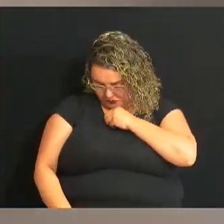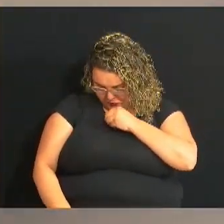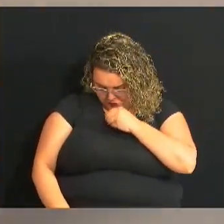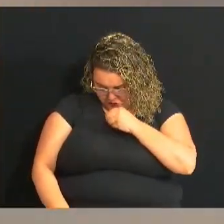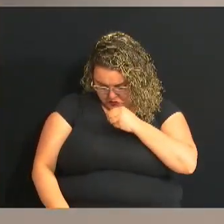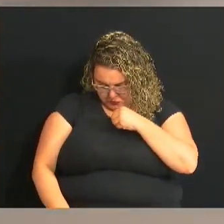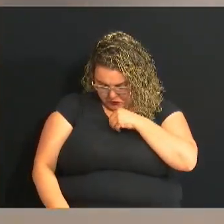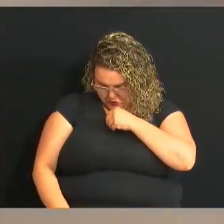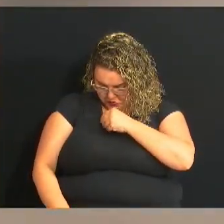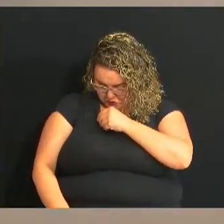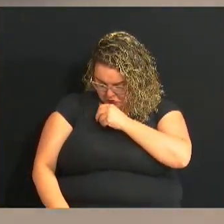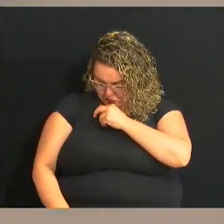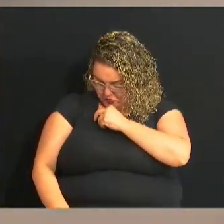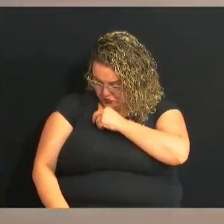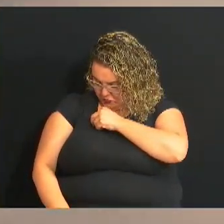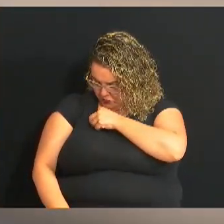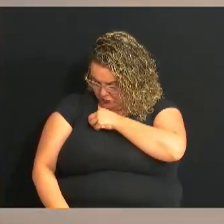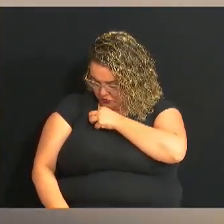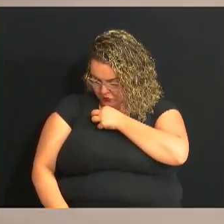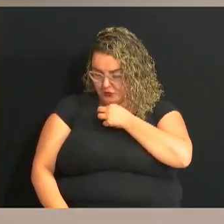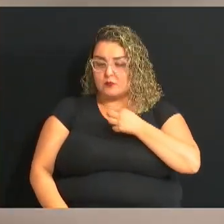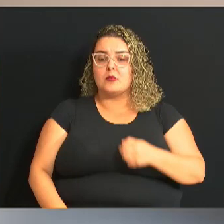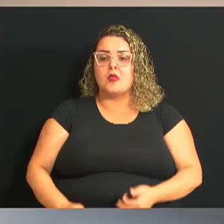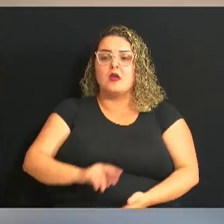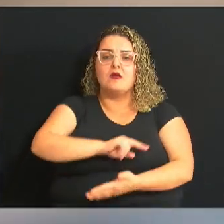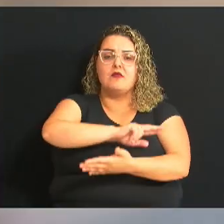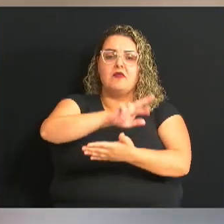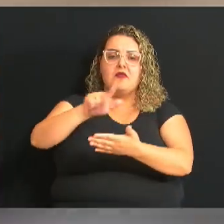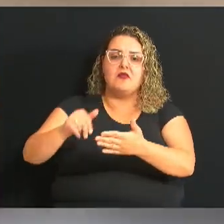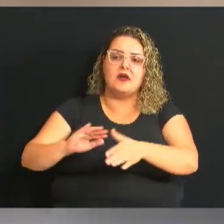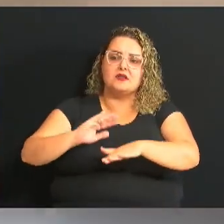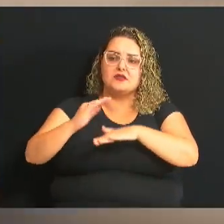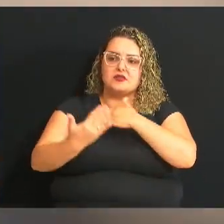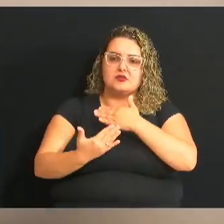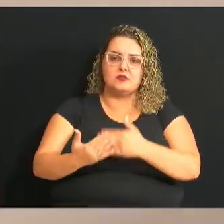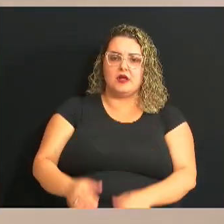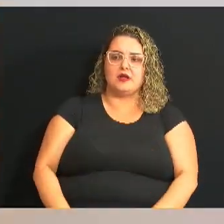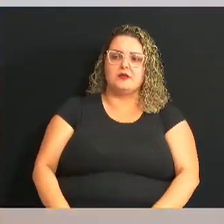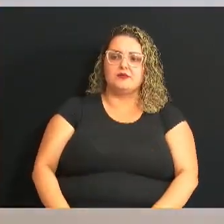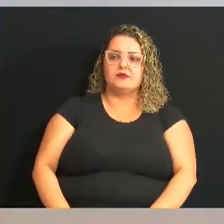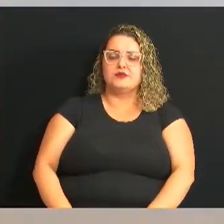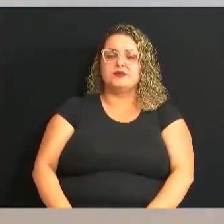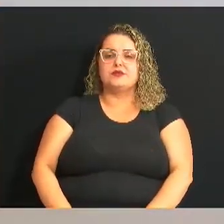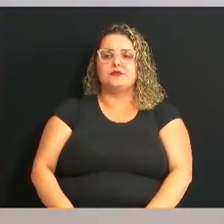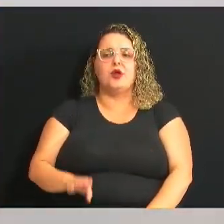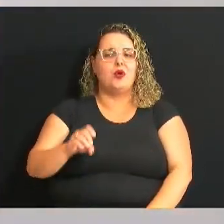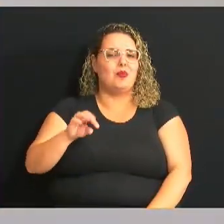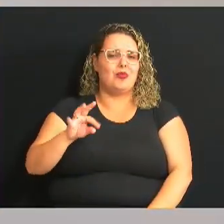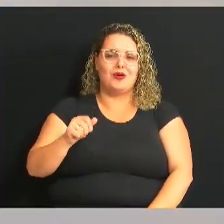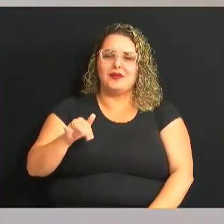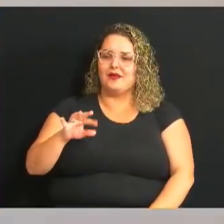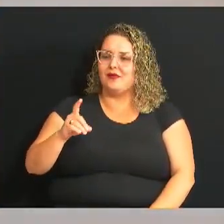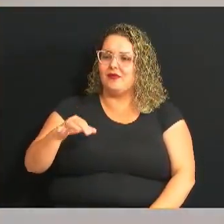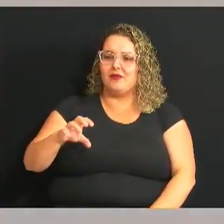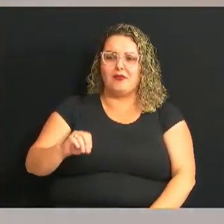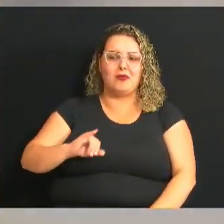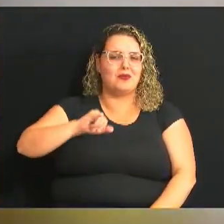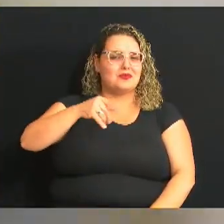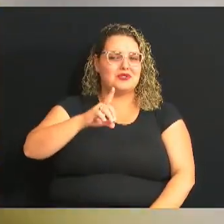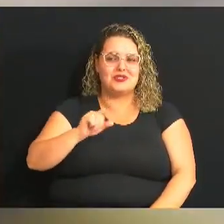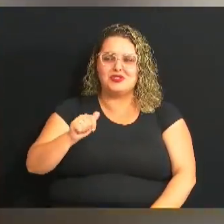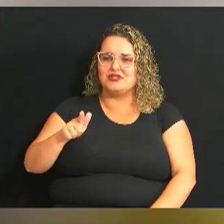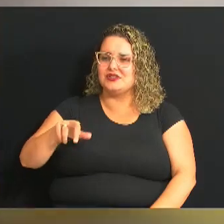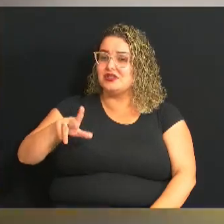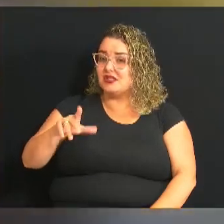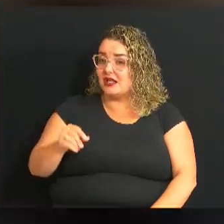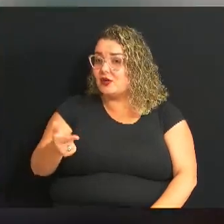no Rocim, Jardim São Pedro, Residencial Novo Mundo, Botafogo, Jardim do Lago